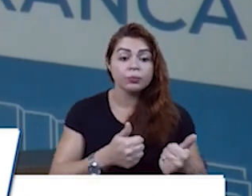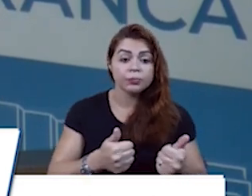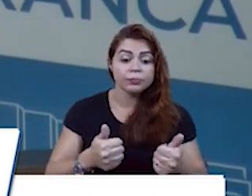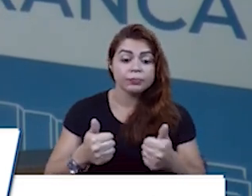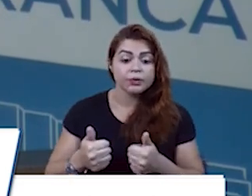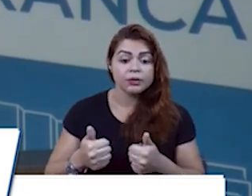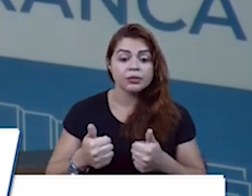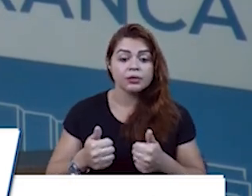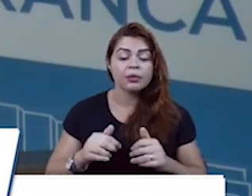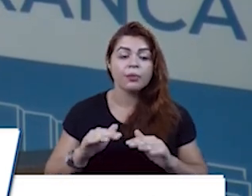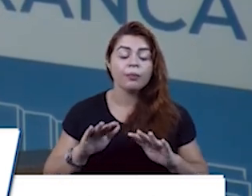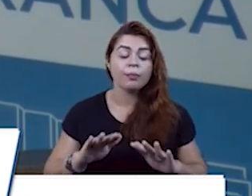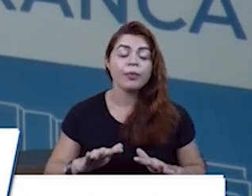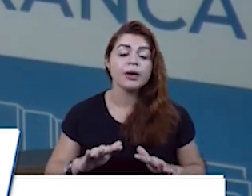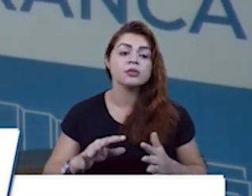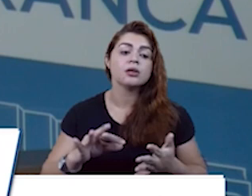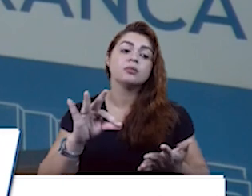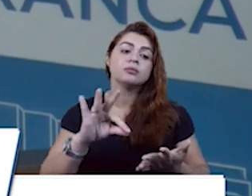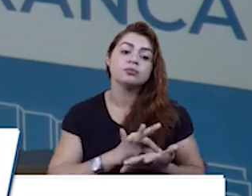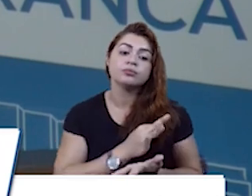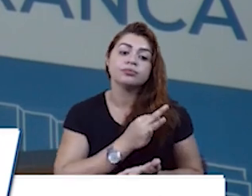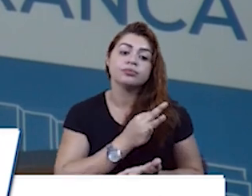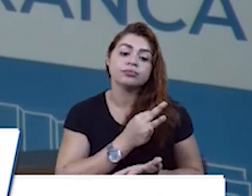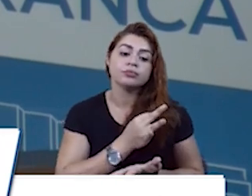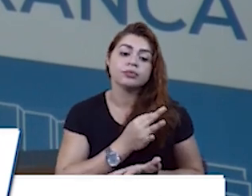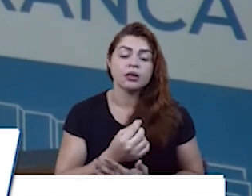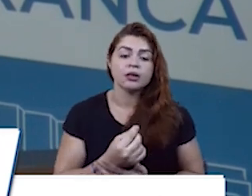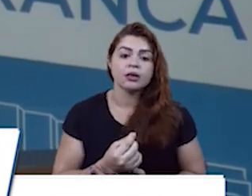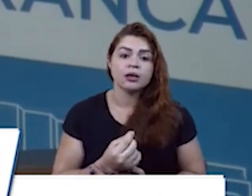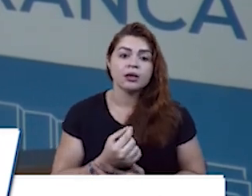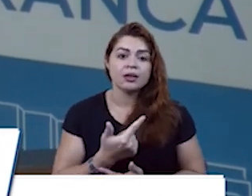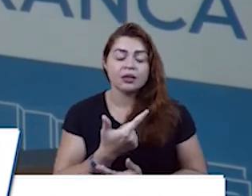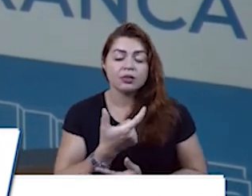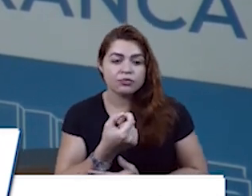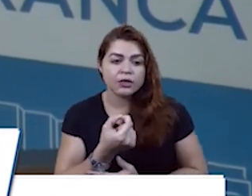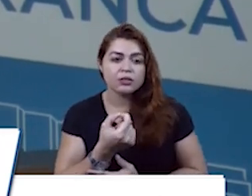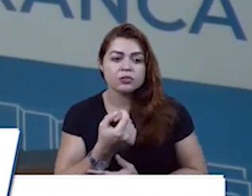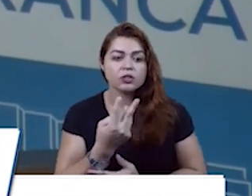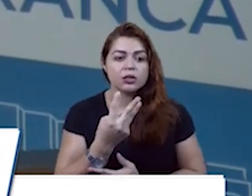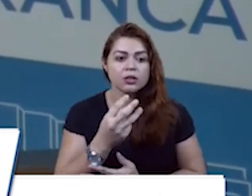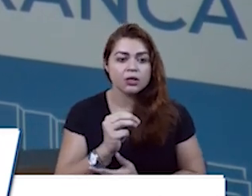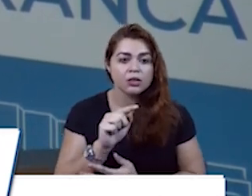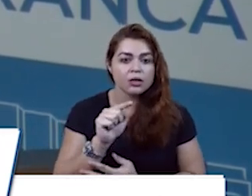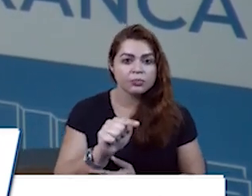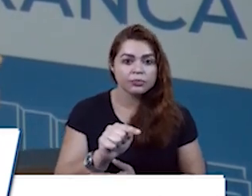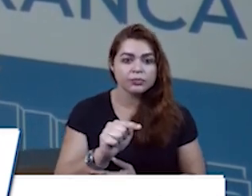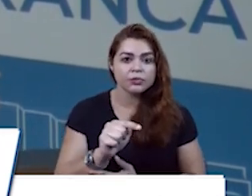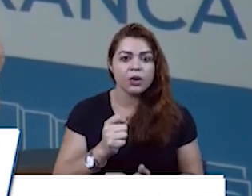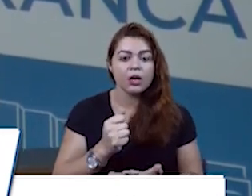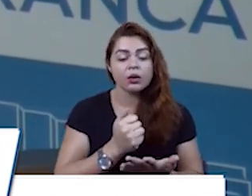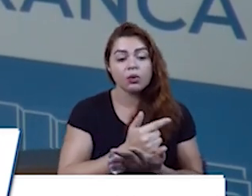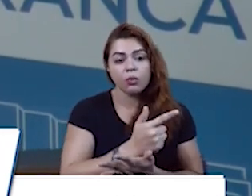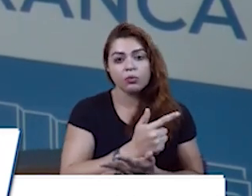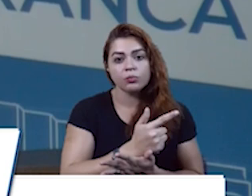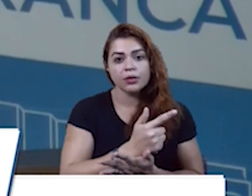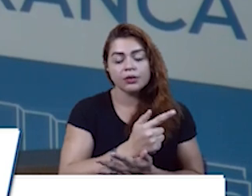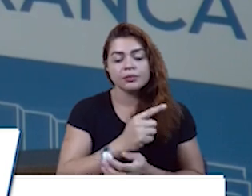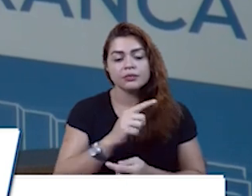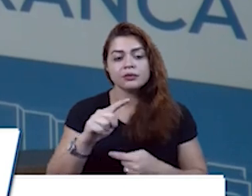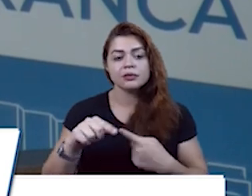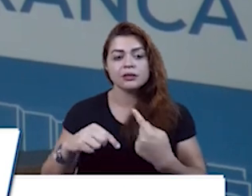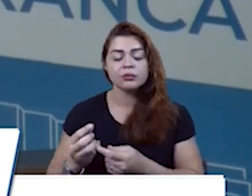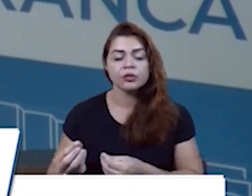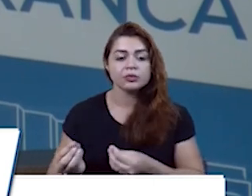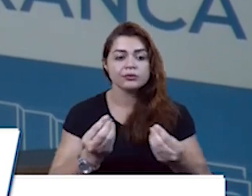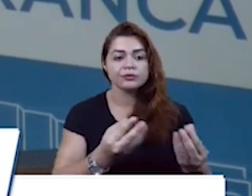que assina lá 10 mil, 20, 30 mil para compra, e aí mandam em uma qualidade inferior. Isso também tem que